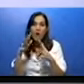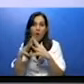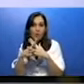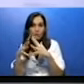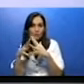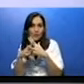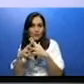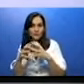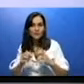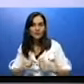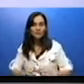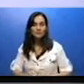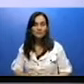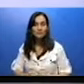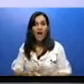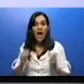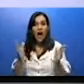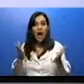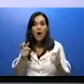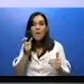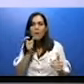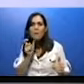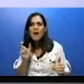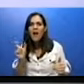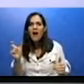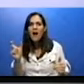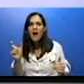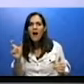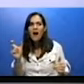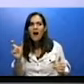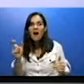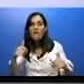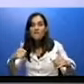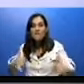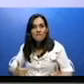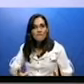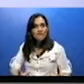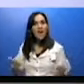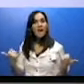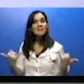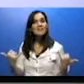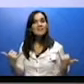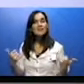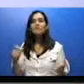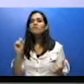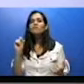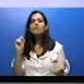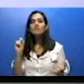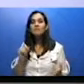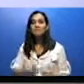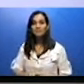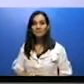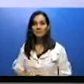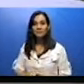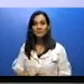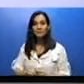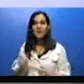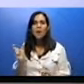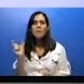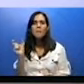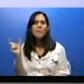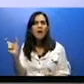então vamos aqui na palavra festa quando eu falo a palavra